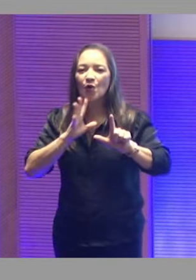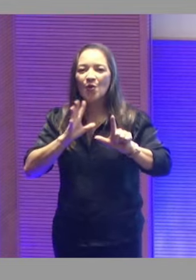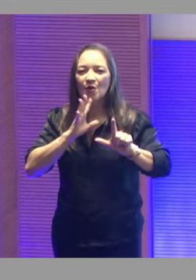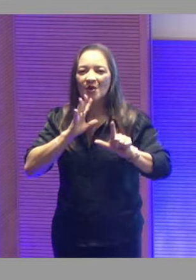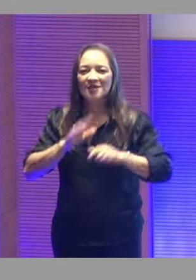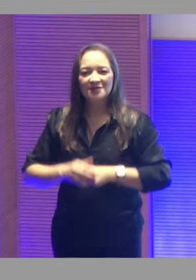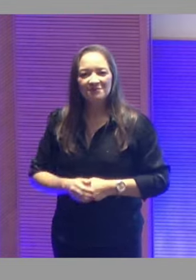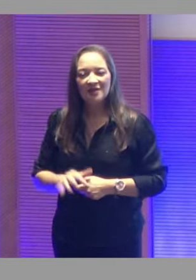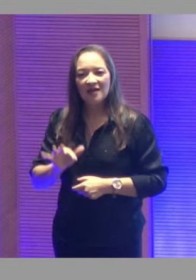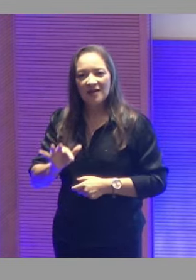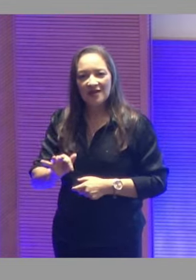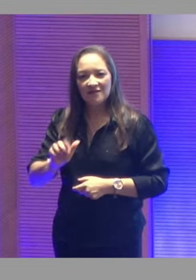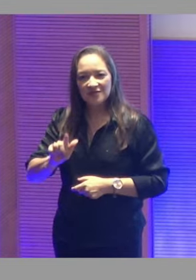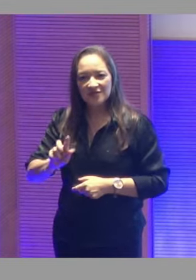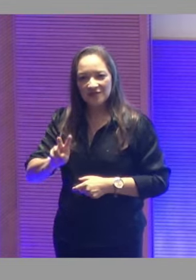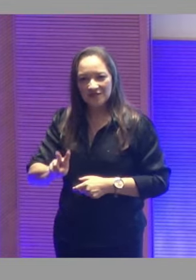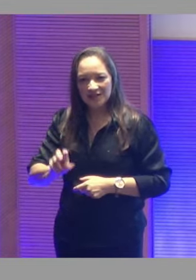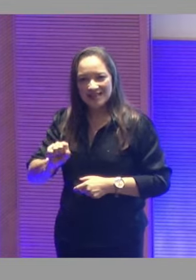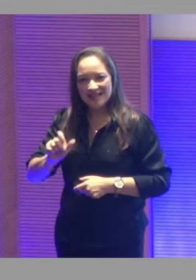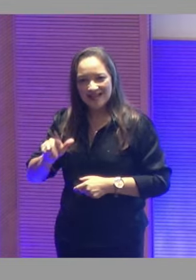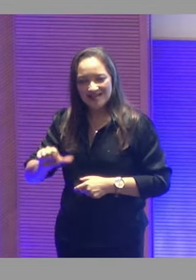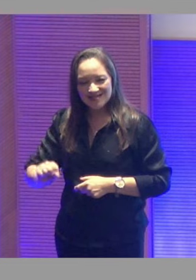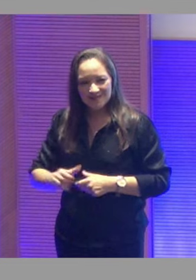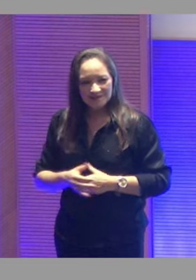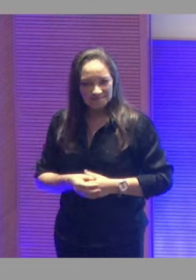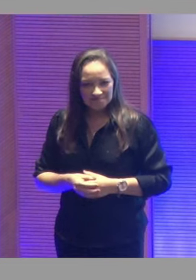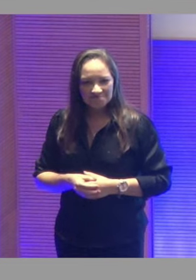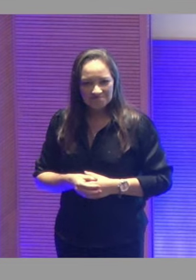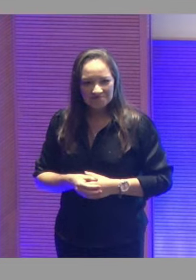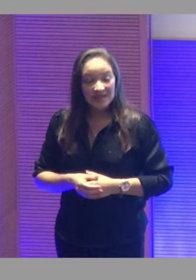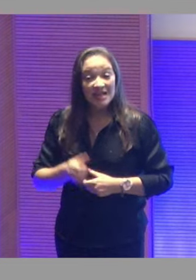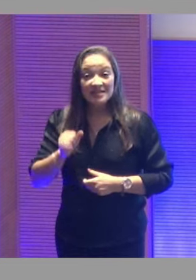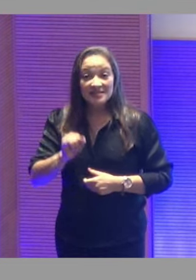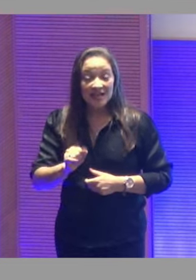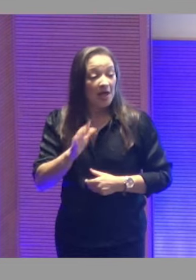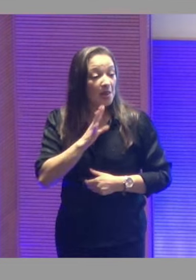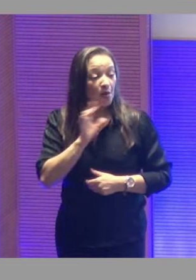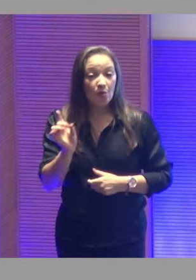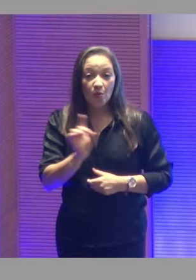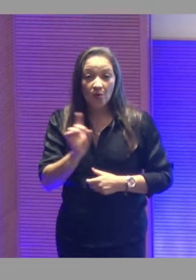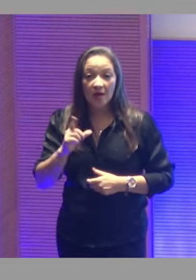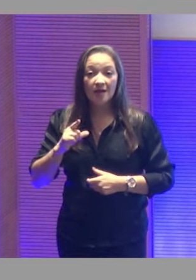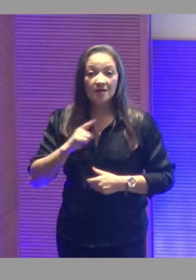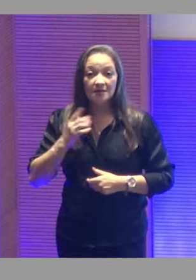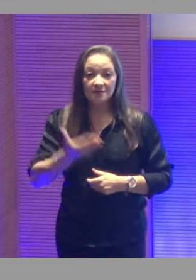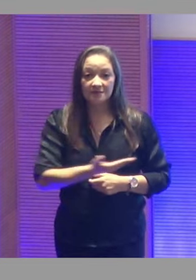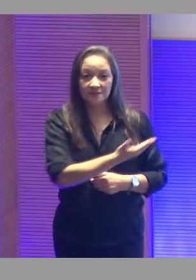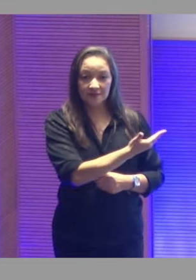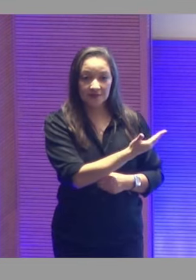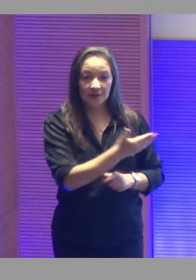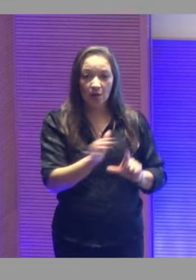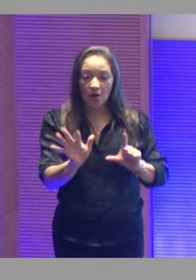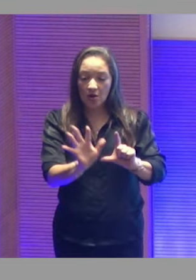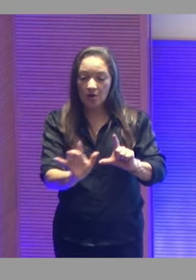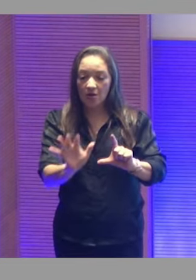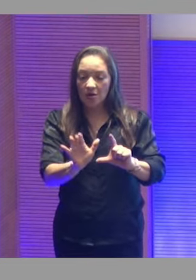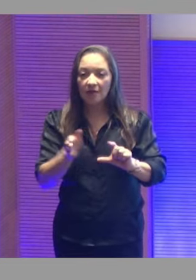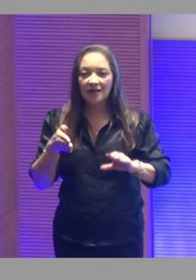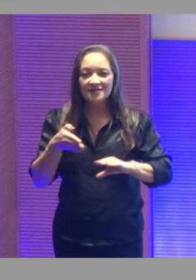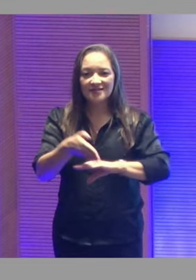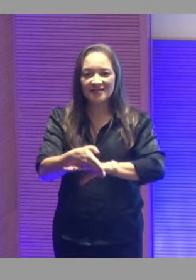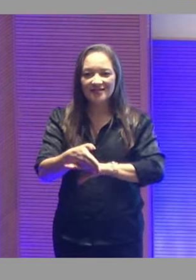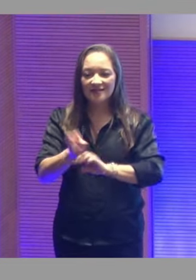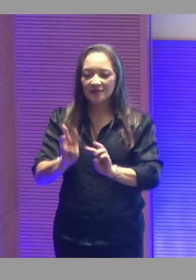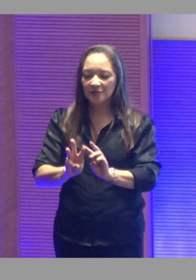fgvs já o ghg protocolo para quem não conhece ainda tem aí também um qrcode para para acessar o nosso